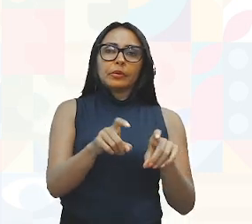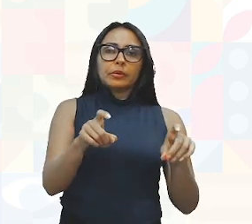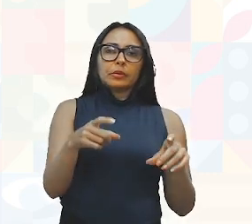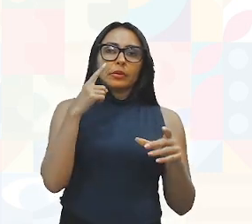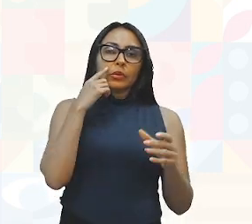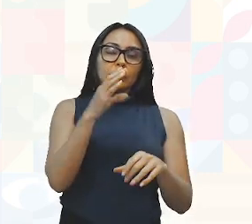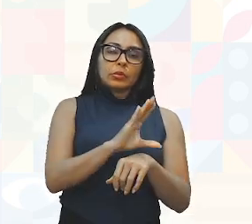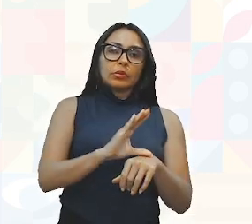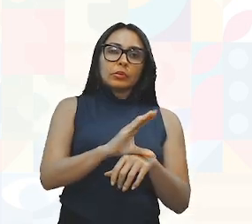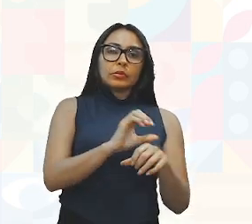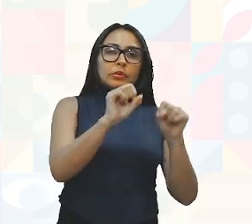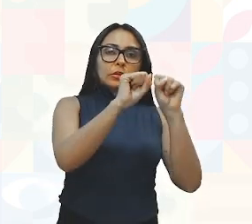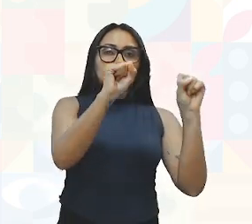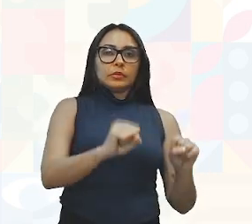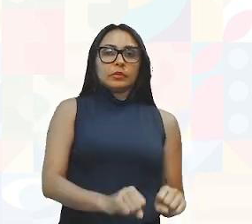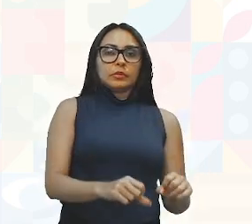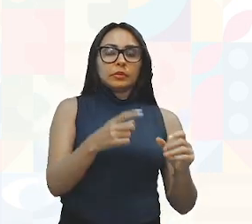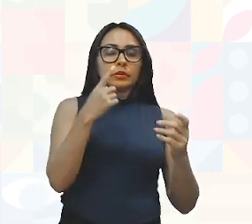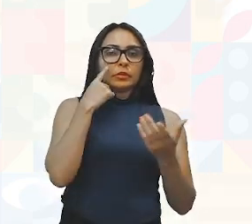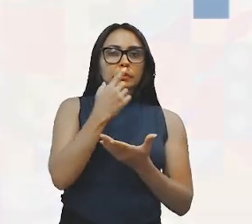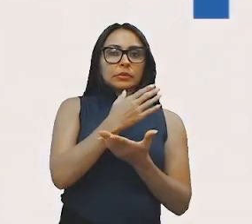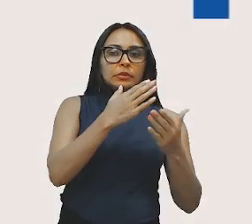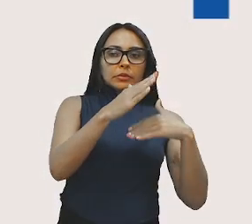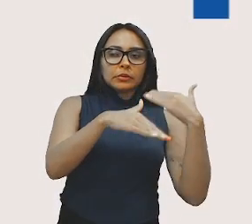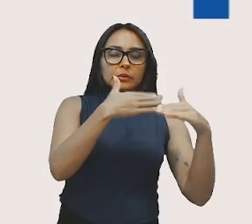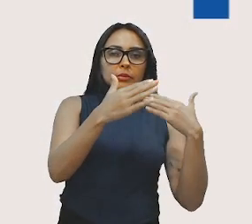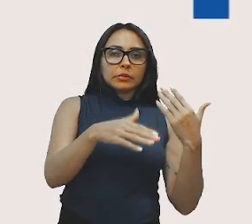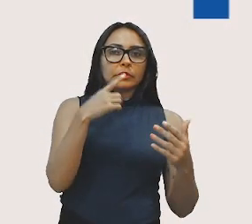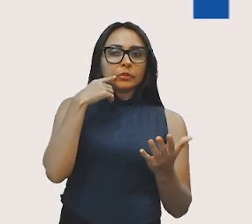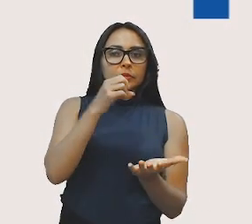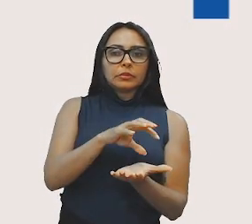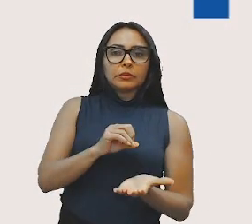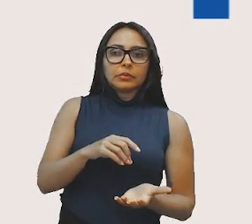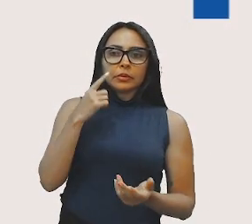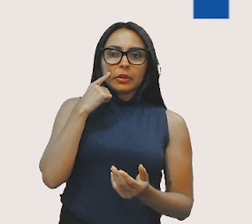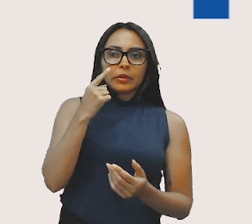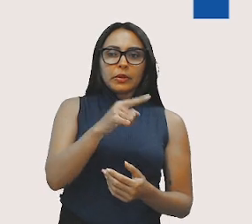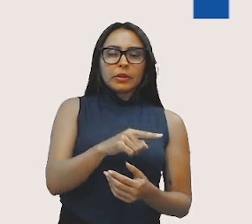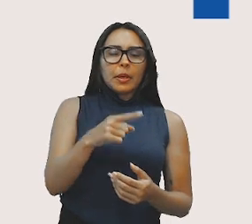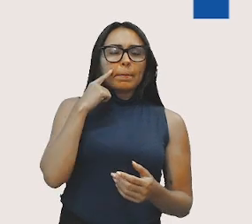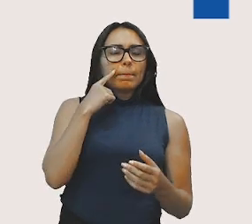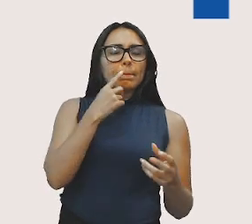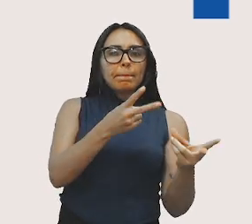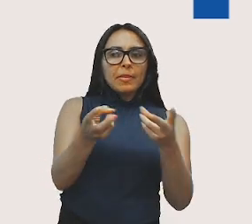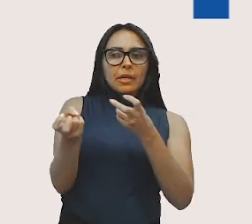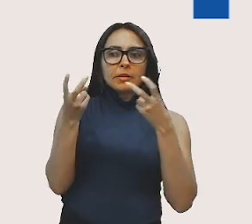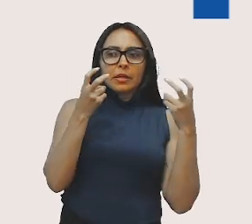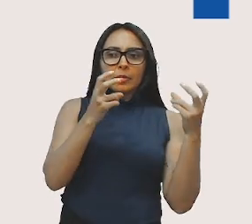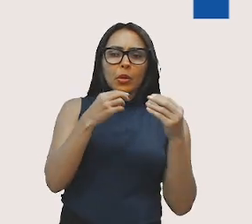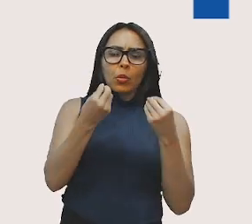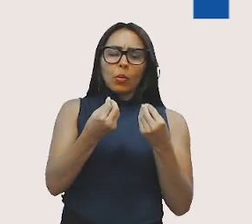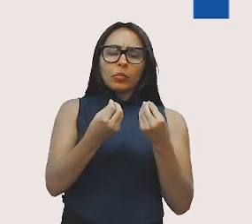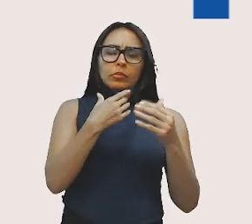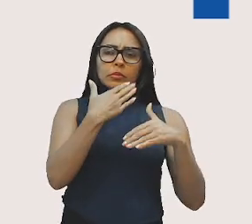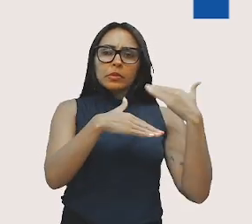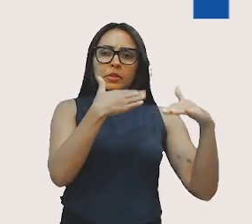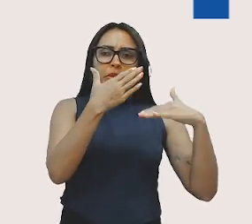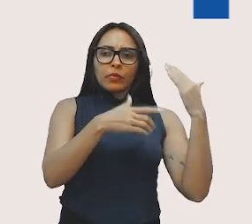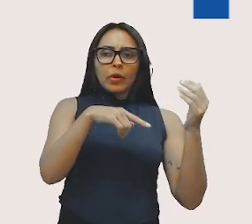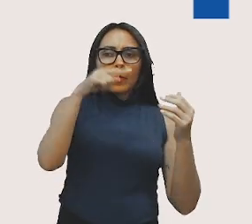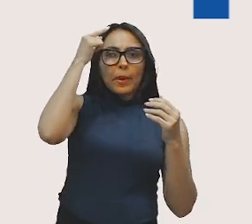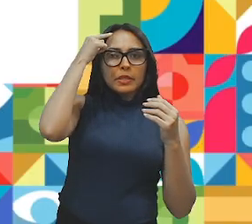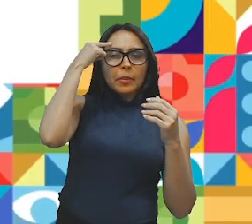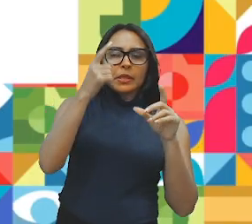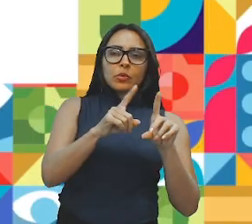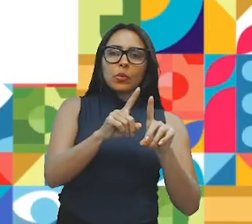da ETEPAC. Nesta unidade, você vai aprender a identificar como desenvolver o pensamento